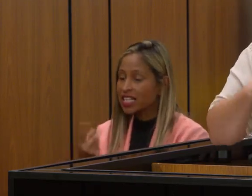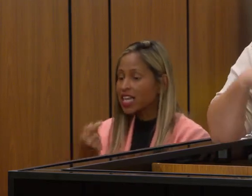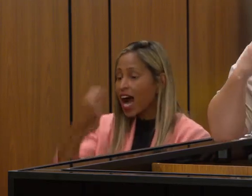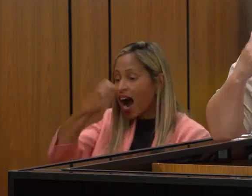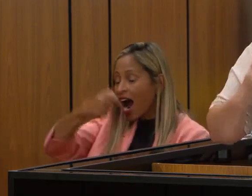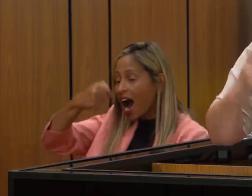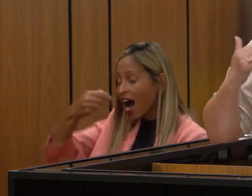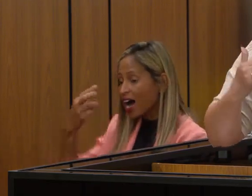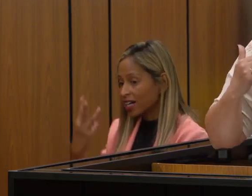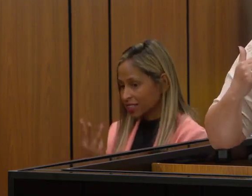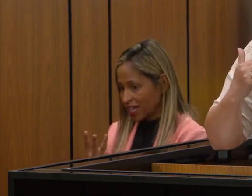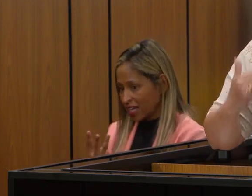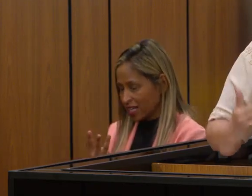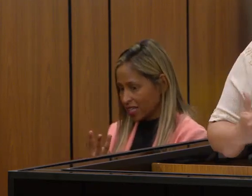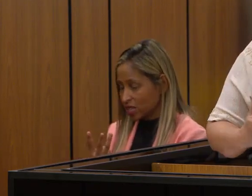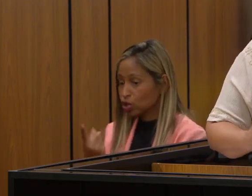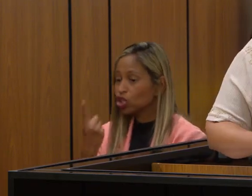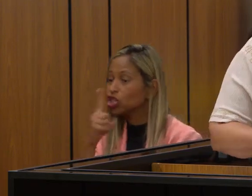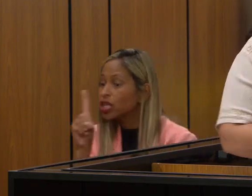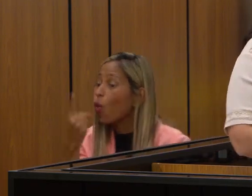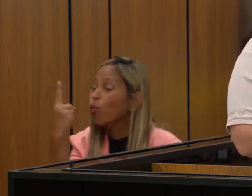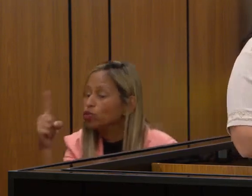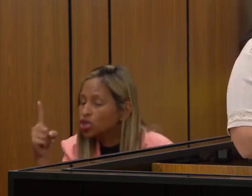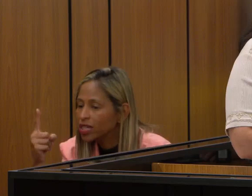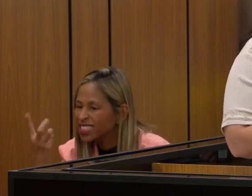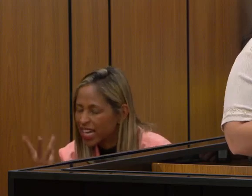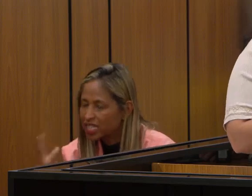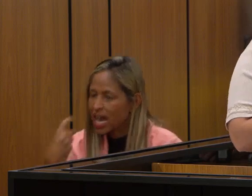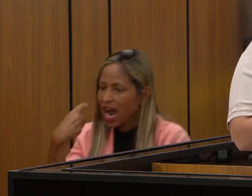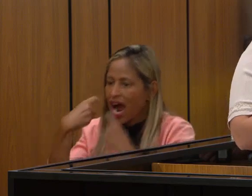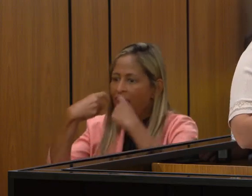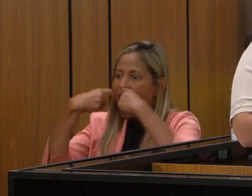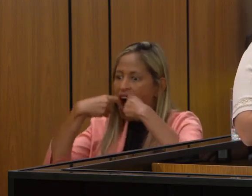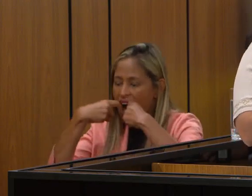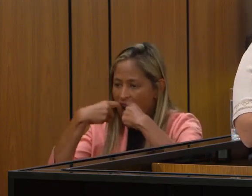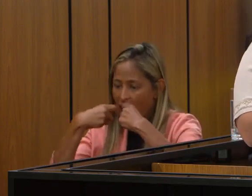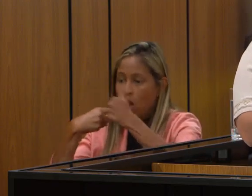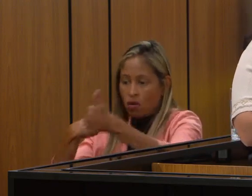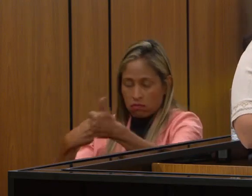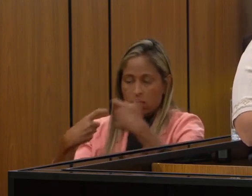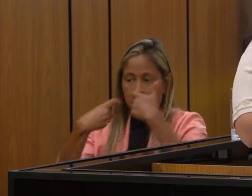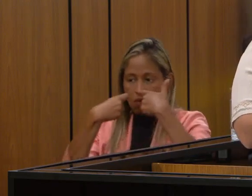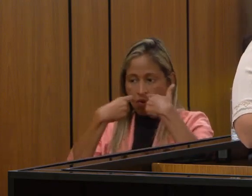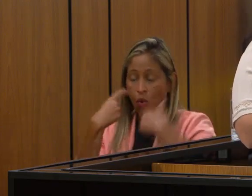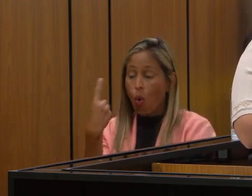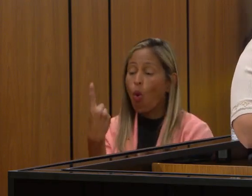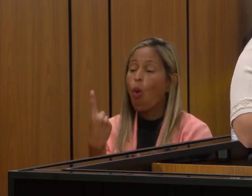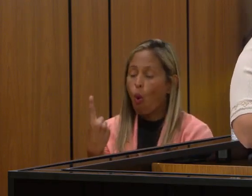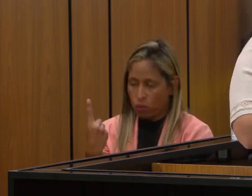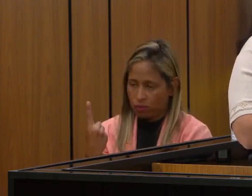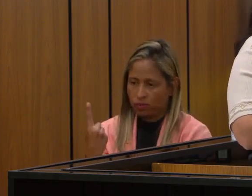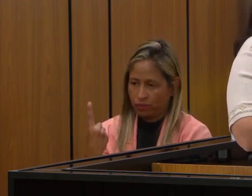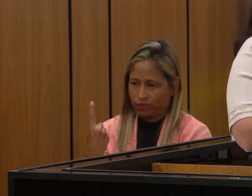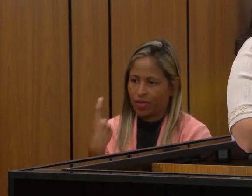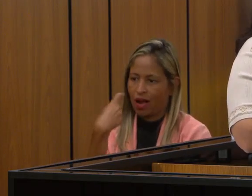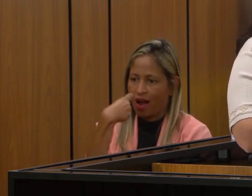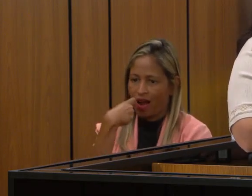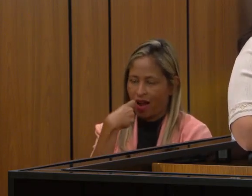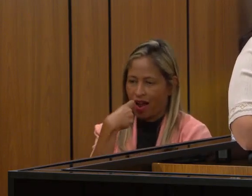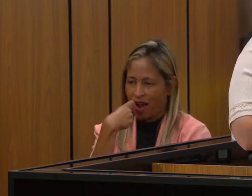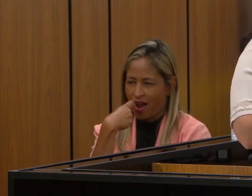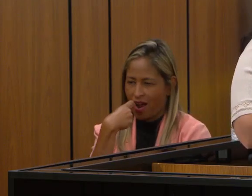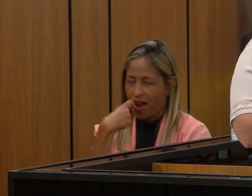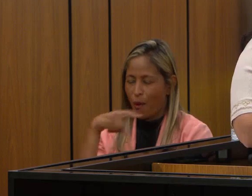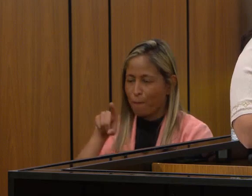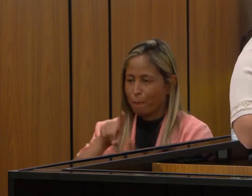Implantes em um só dia e ela fez colocou para mim um implante só que eu tô